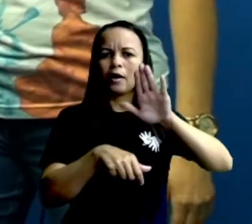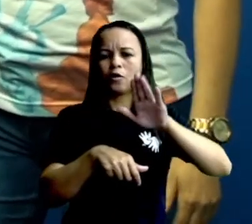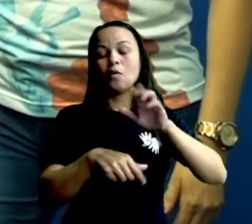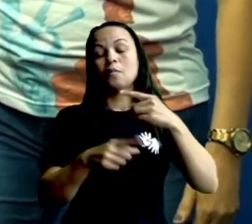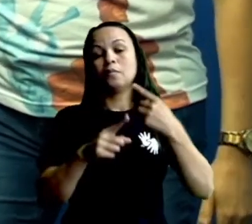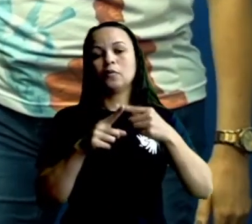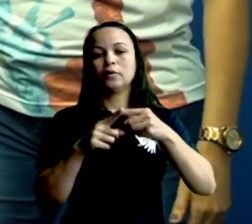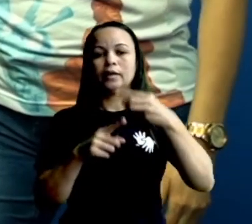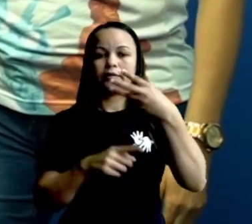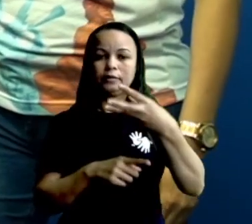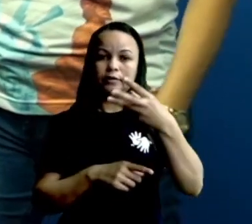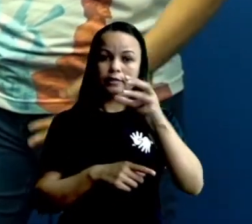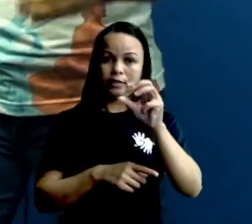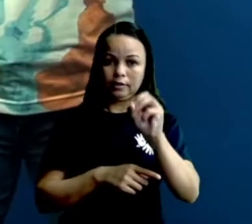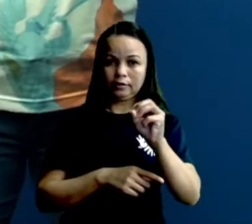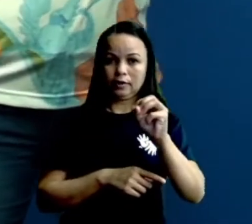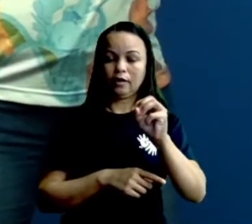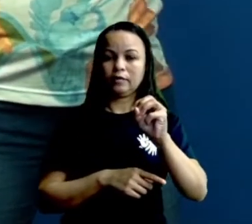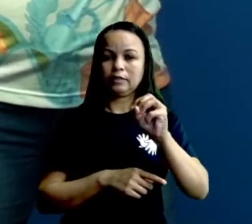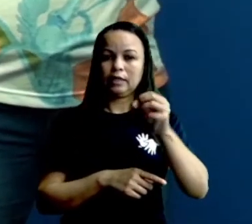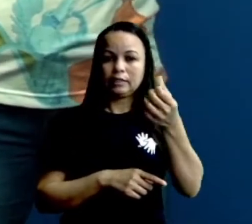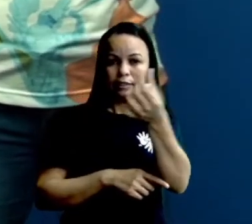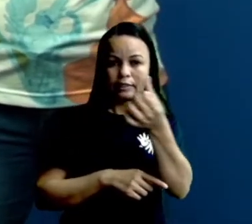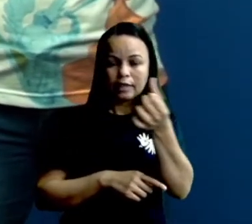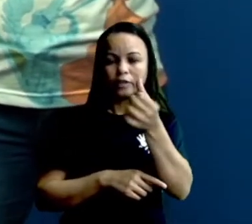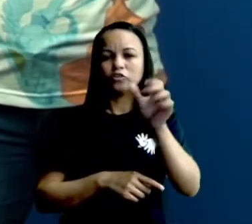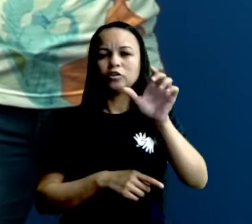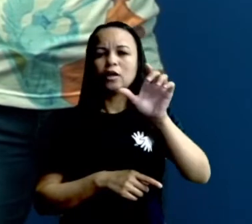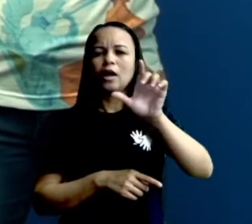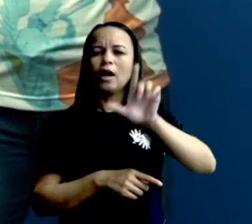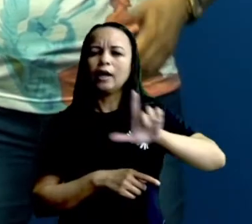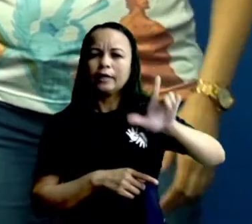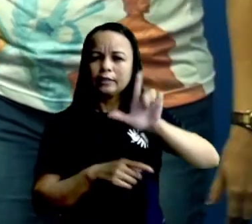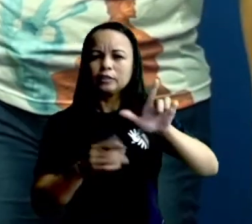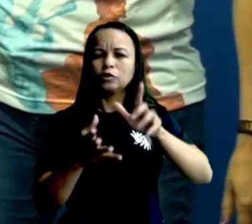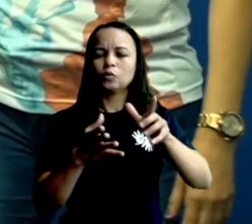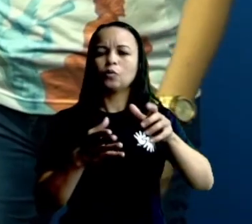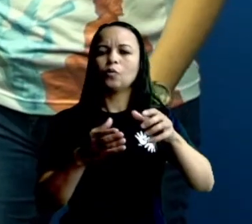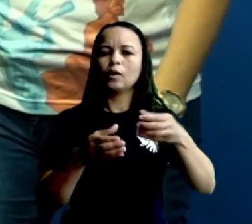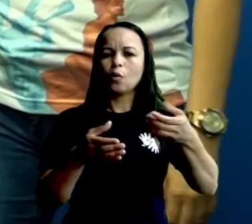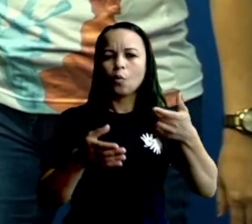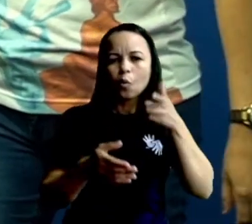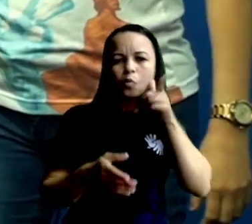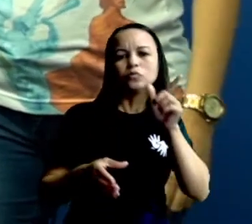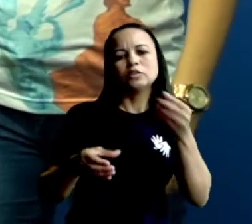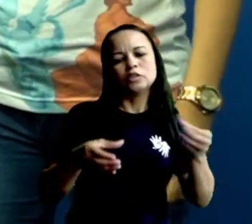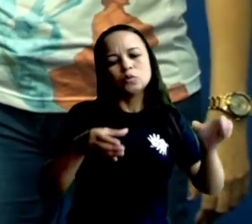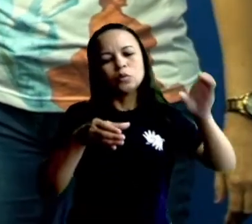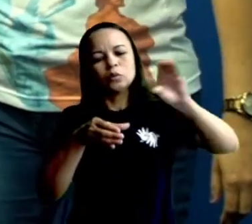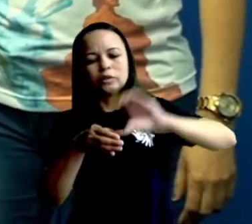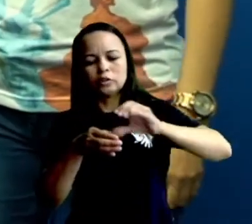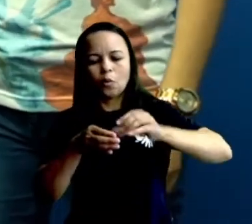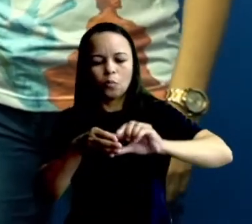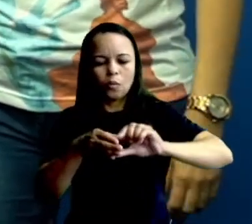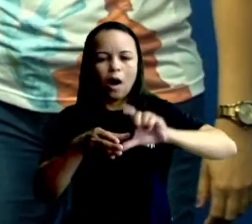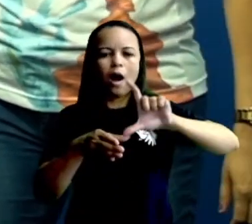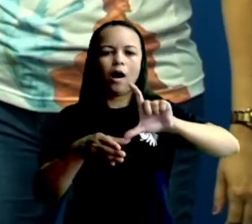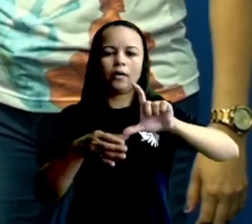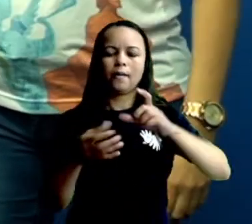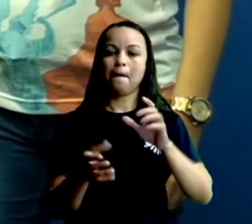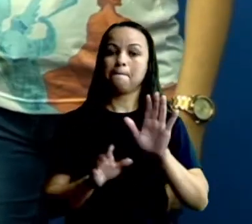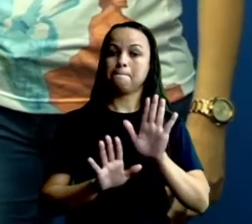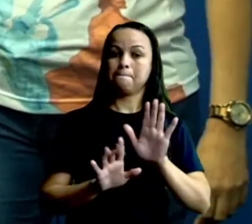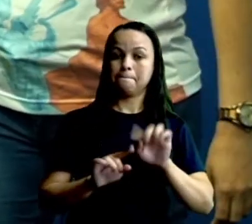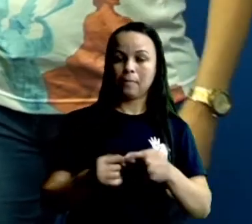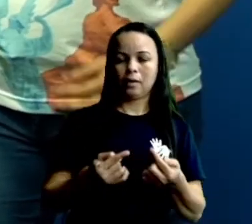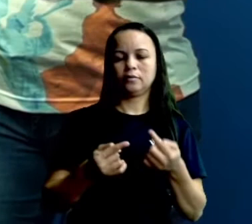vasilhas de 6 litros, eu consigo encher o determinado tanque. Mas se eu diminuo a quantidade de